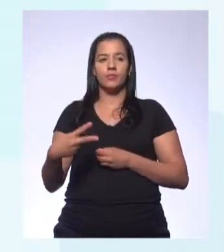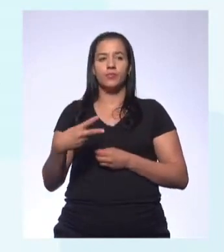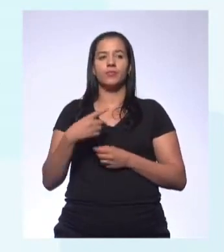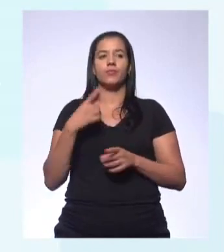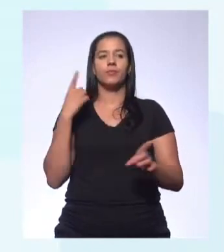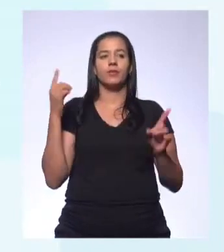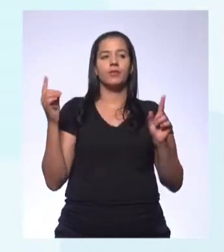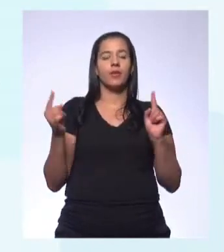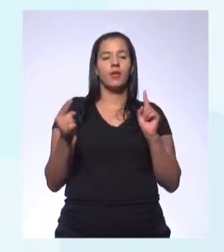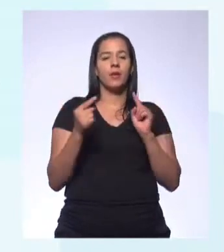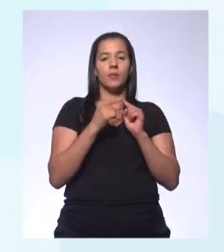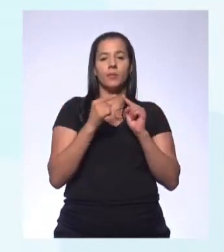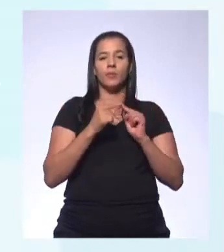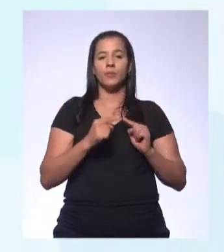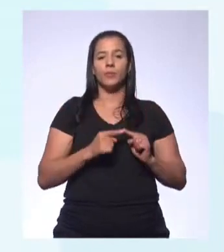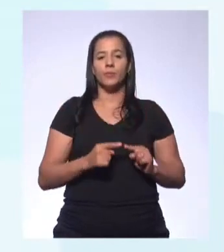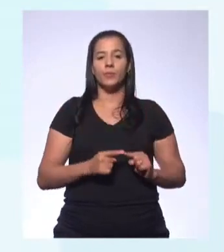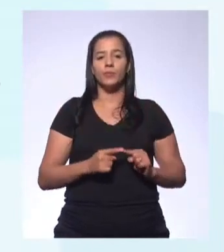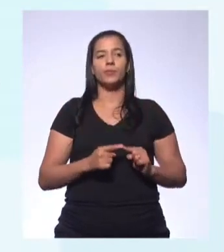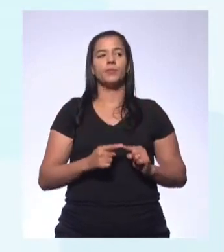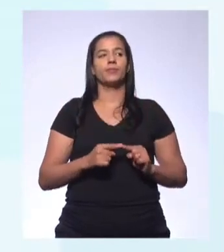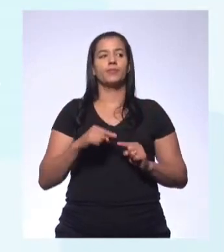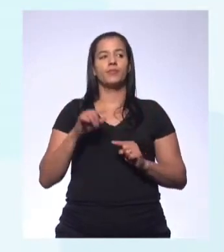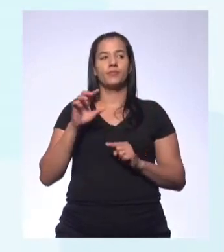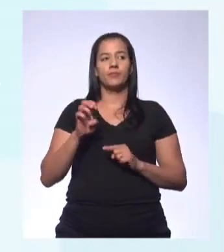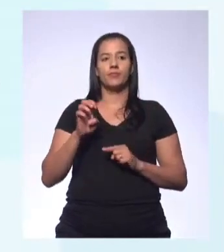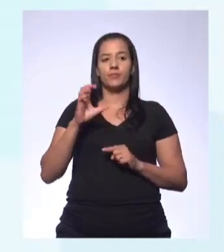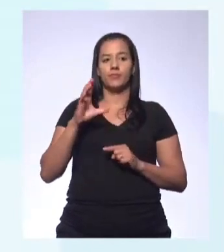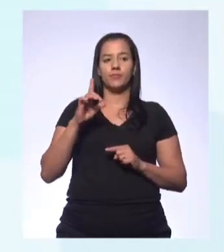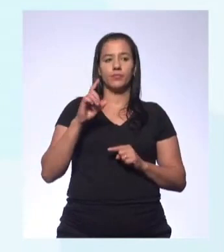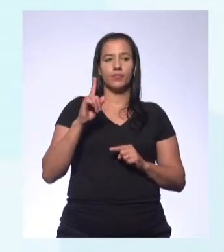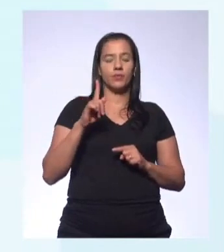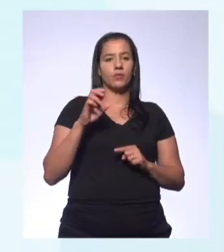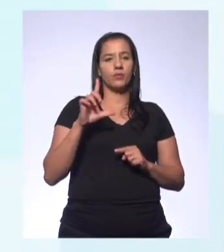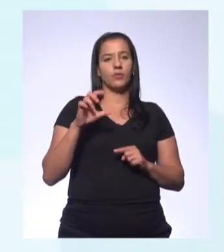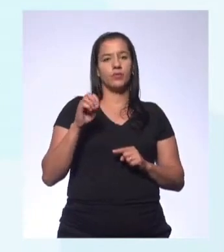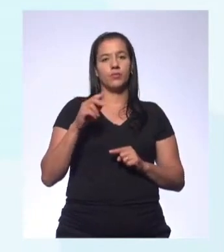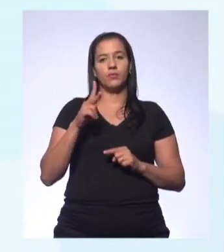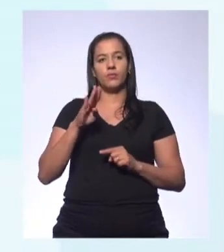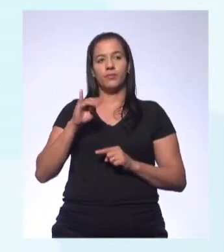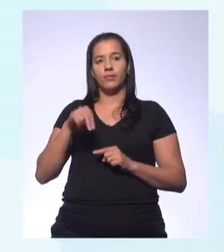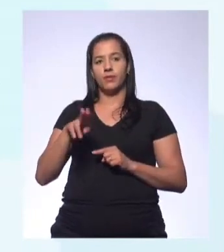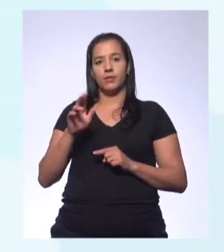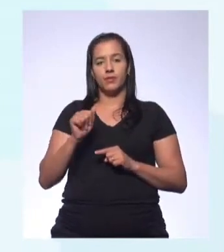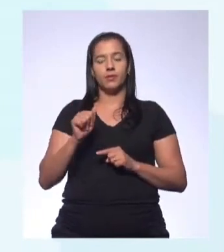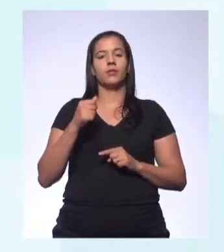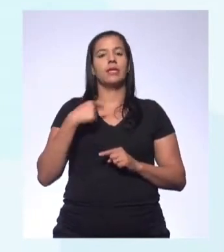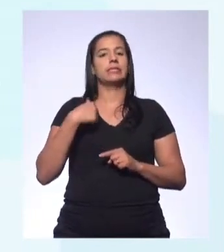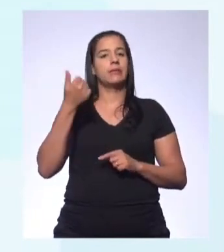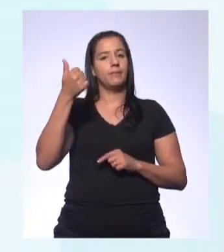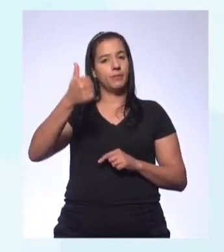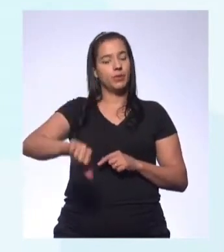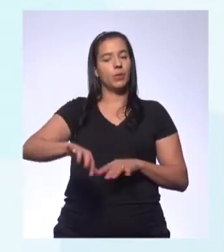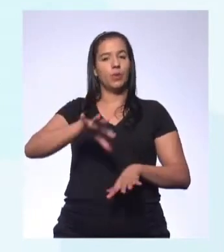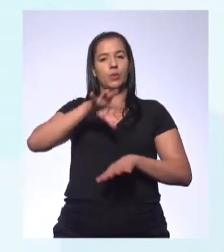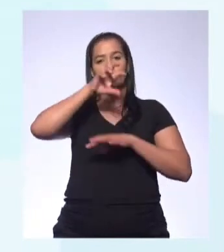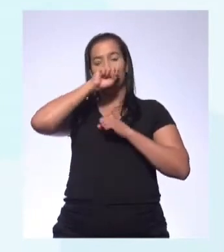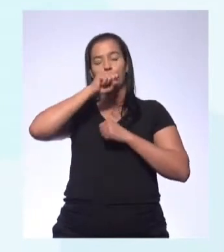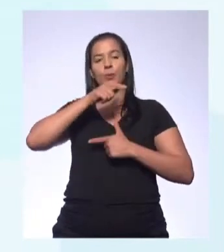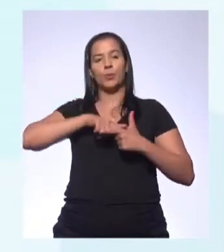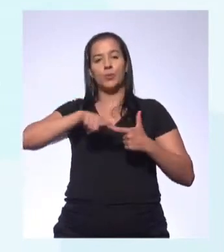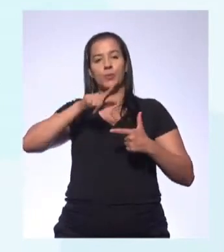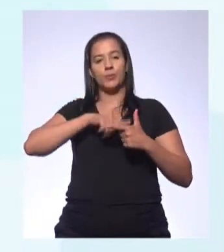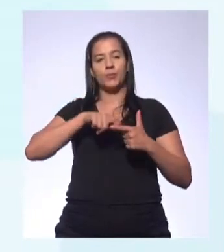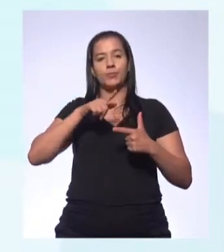ele combinar com a hemoglobina, ele acaba neutralizando o efeito da hemoglobina e aí a pessoa pode,